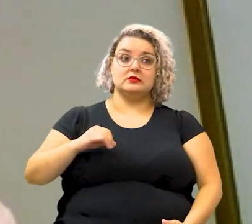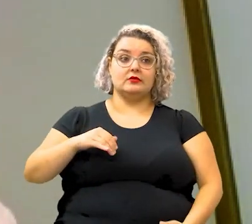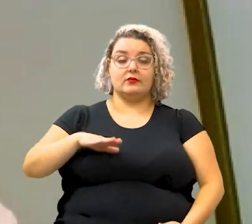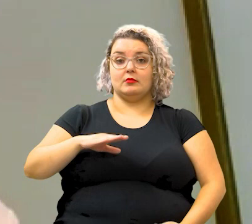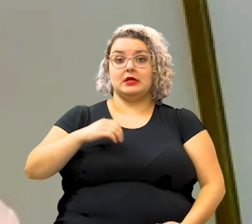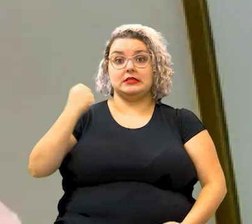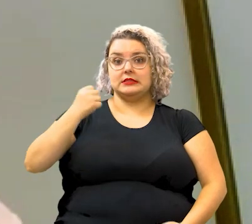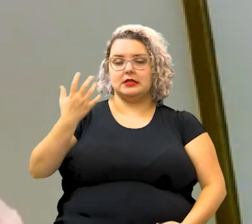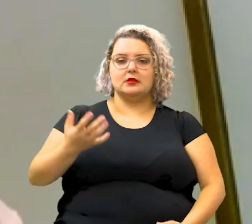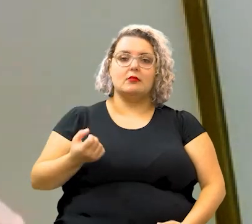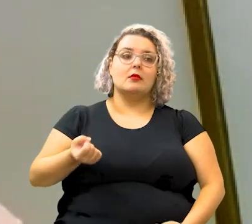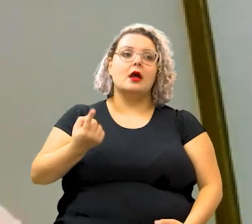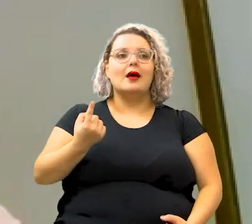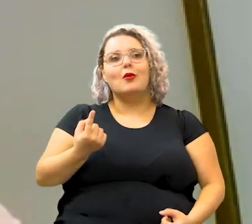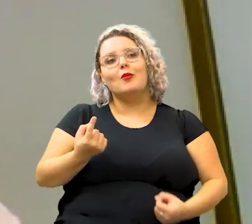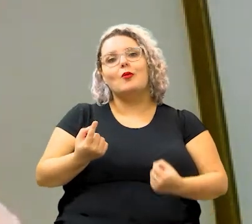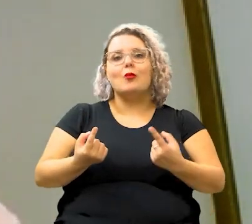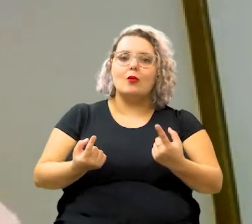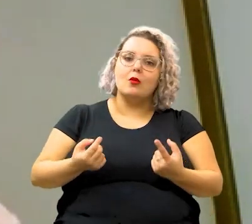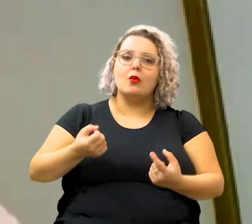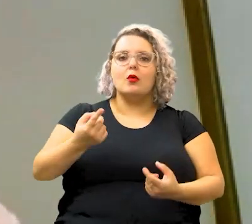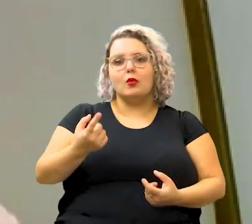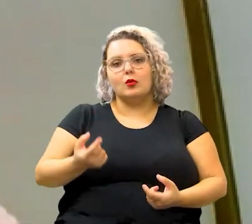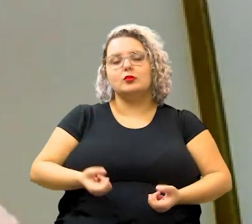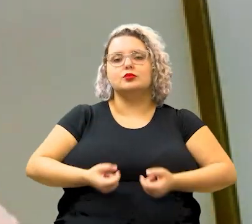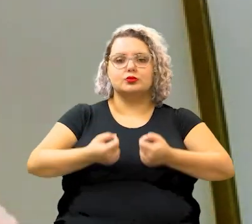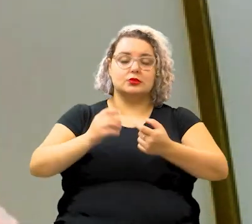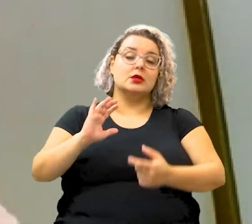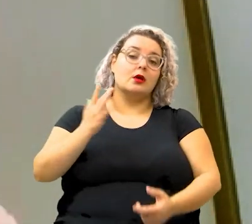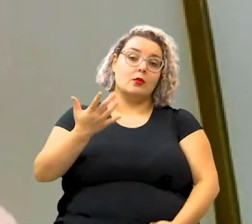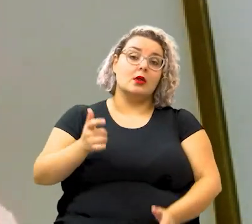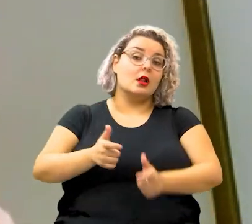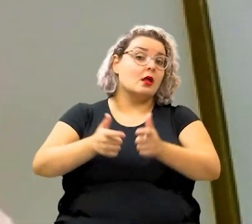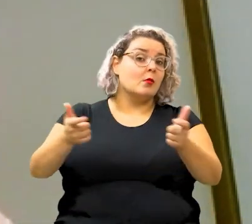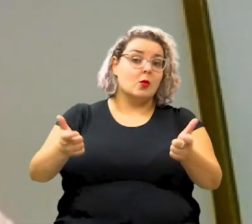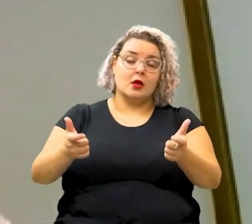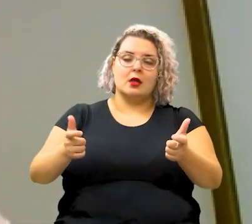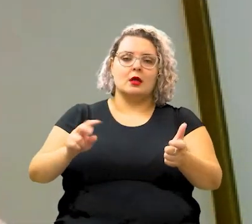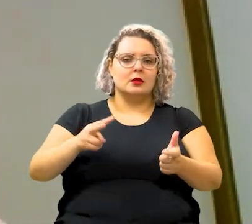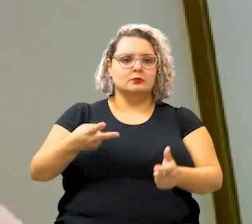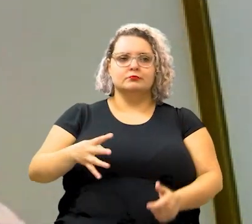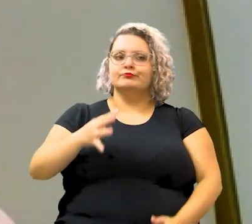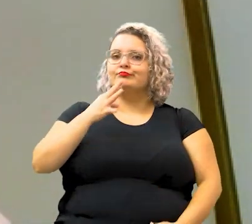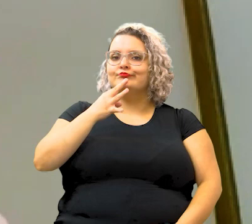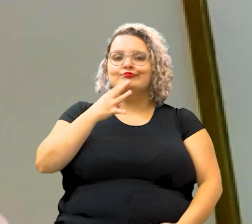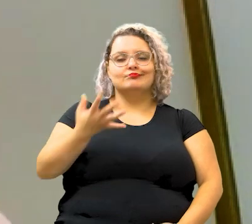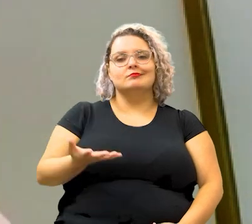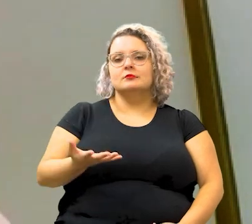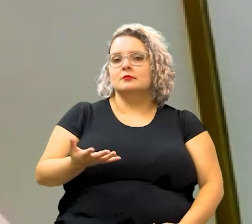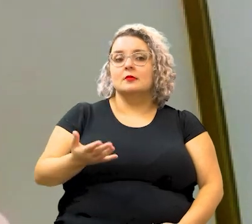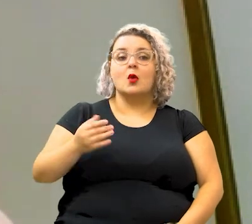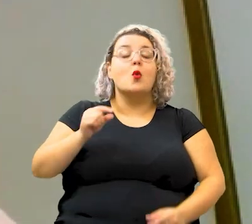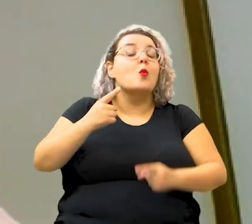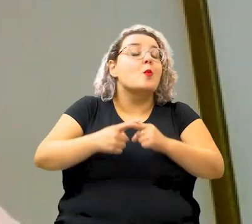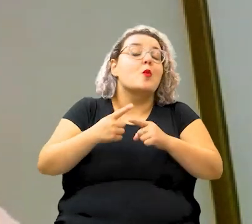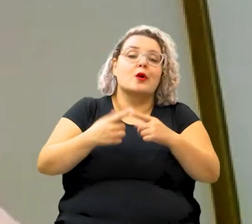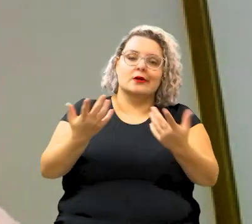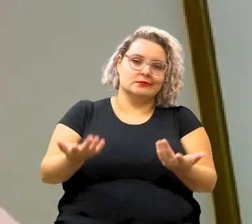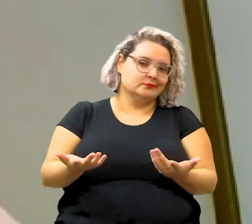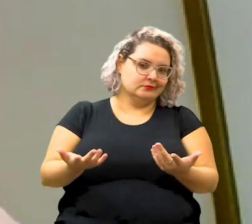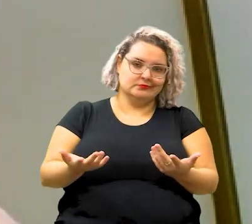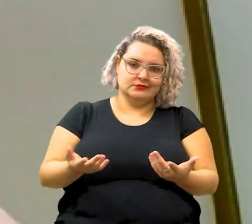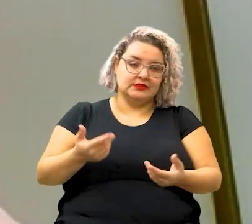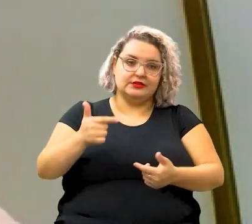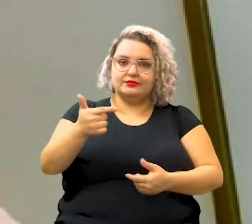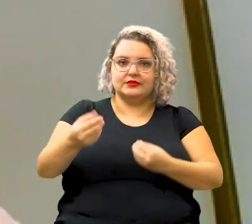exemplo, né? Mas é um ou outro tumor que isso acontece. Na grande maioria das vezes a gente desconhece, né? Então, não tem muito